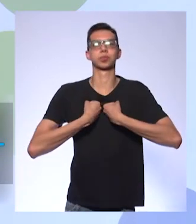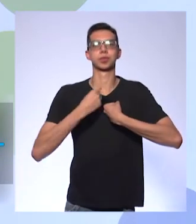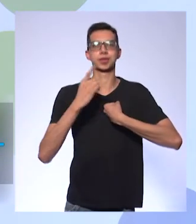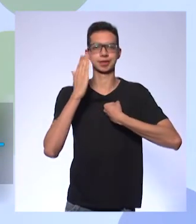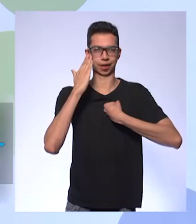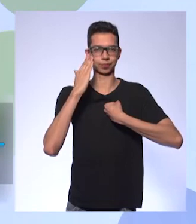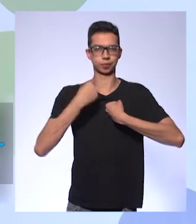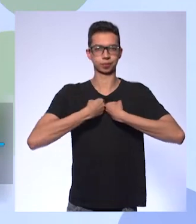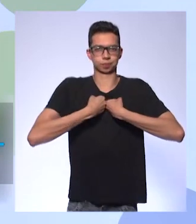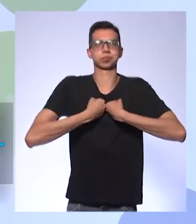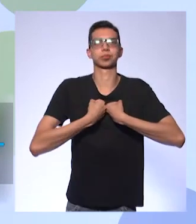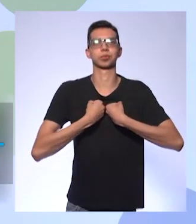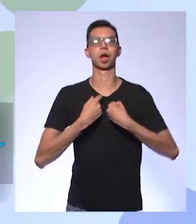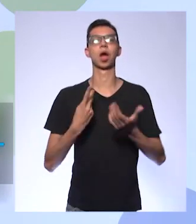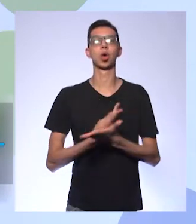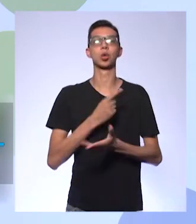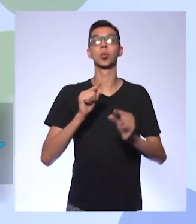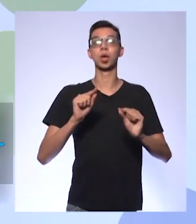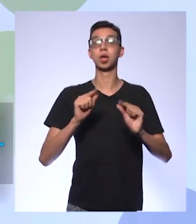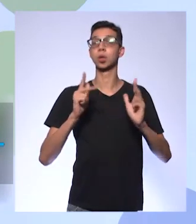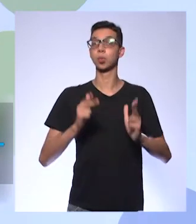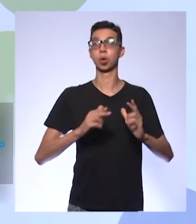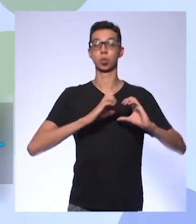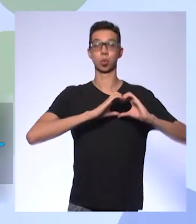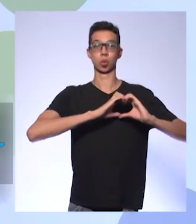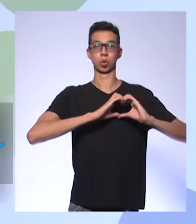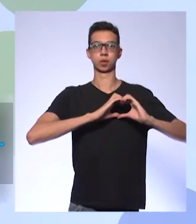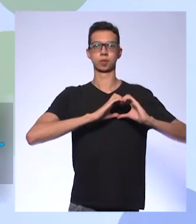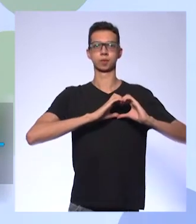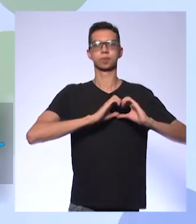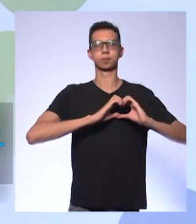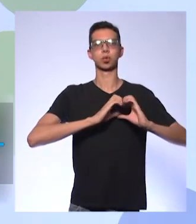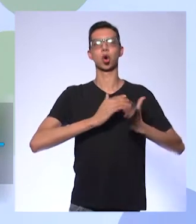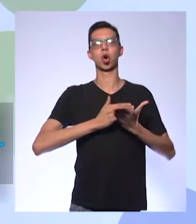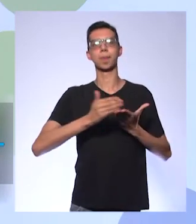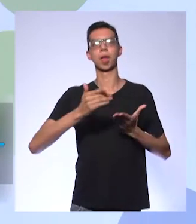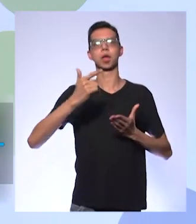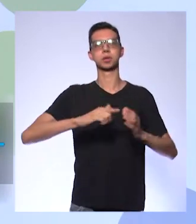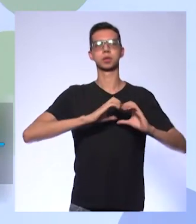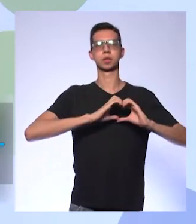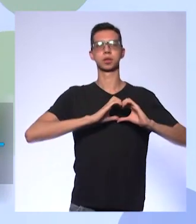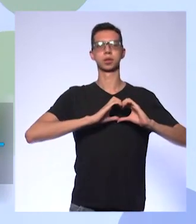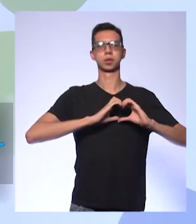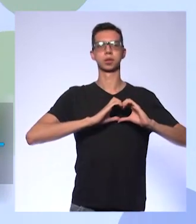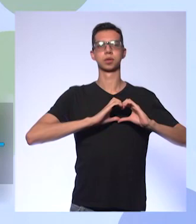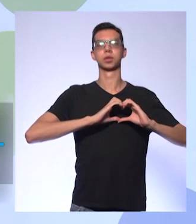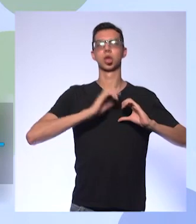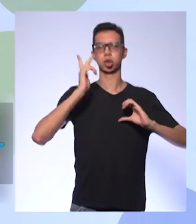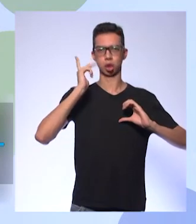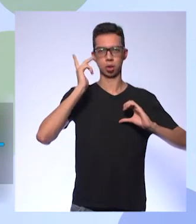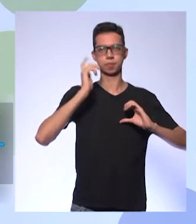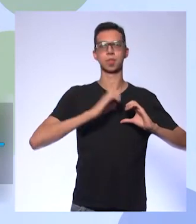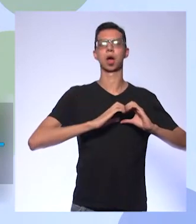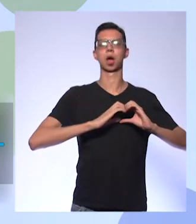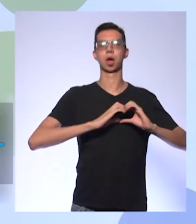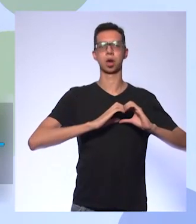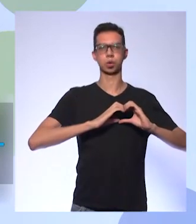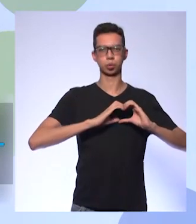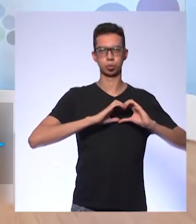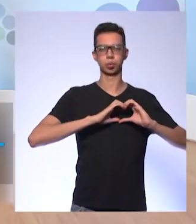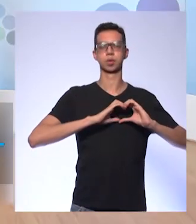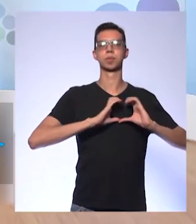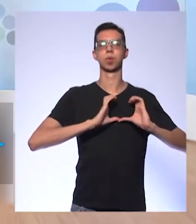não está sincronizada, ela vai dar um reset no coração. Né? E aí você volta ao ritmo cardíaco normal. Então, para